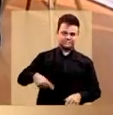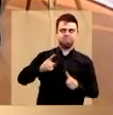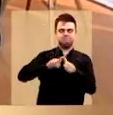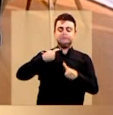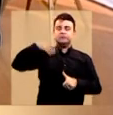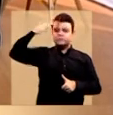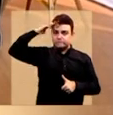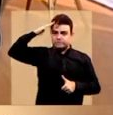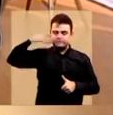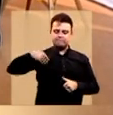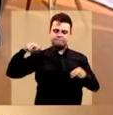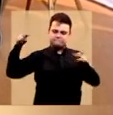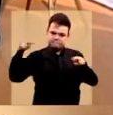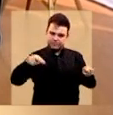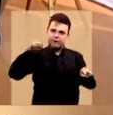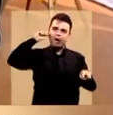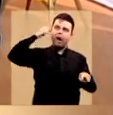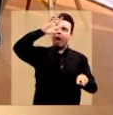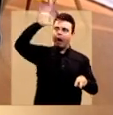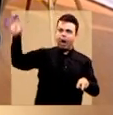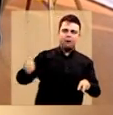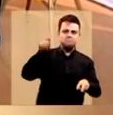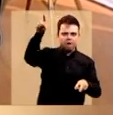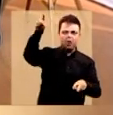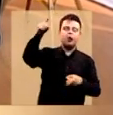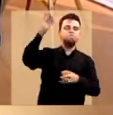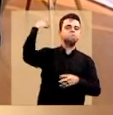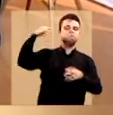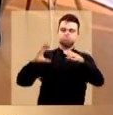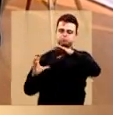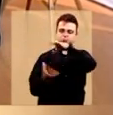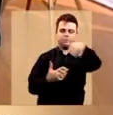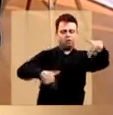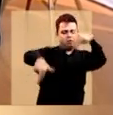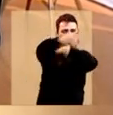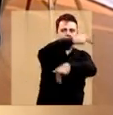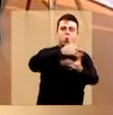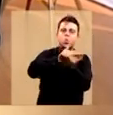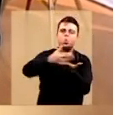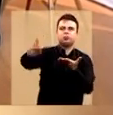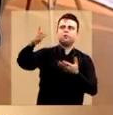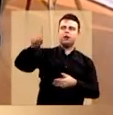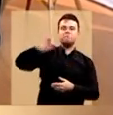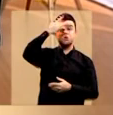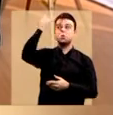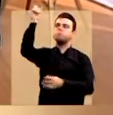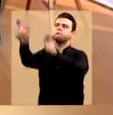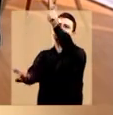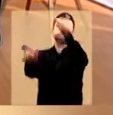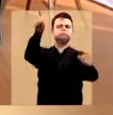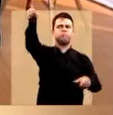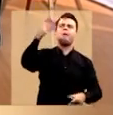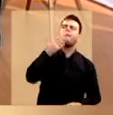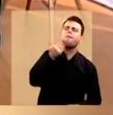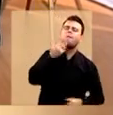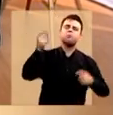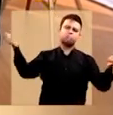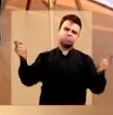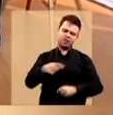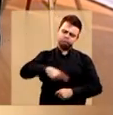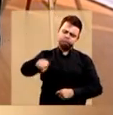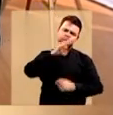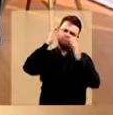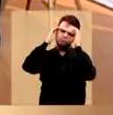isso, precisa entender a África como um berço da humanidade, no sentido de que é humanos que estão ali, pessoas que contribuem para isso. E ter um pouco